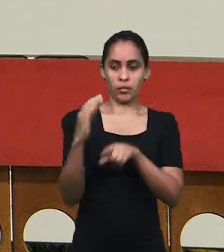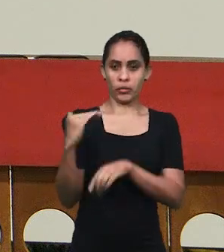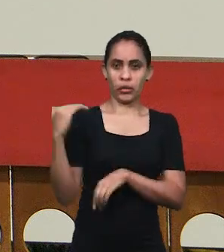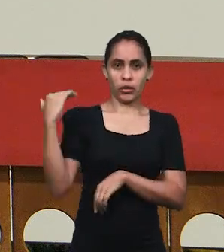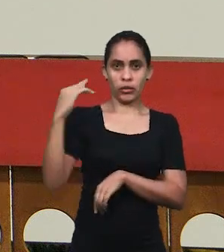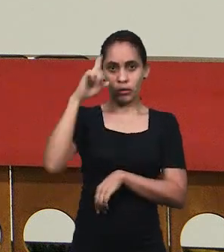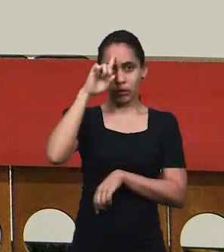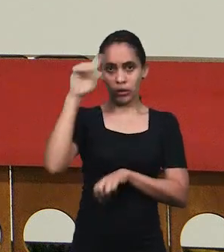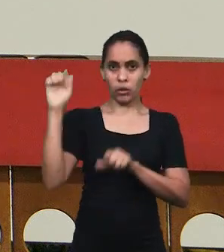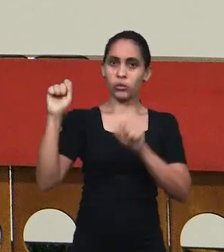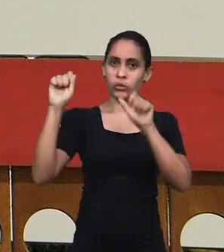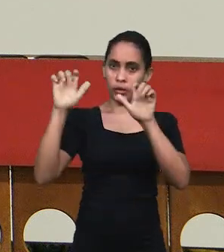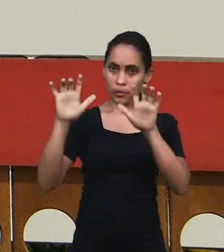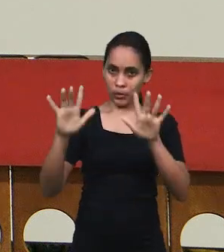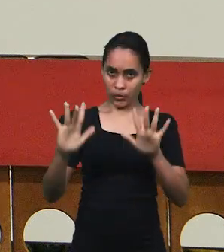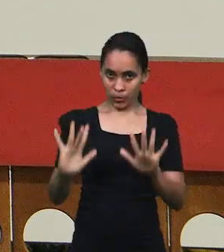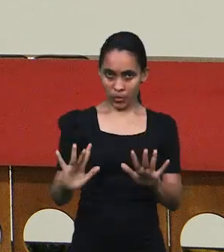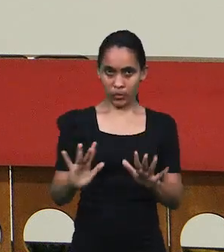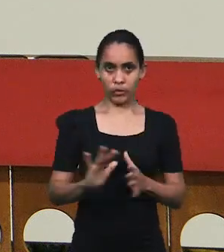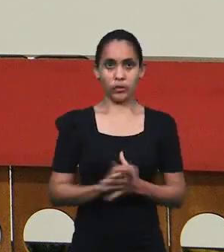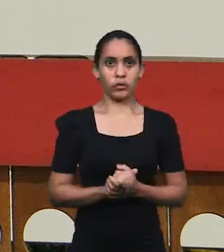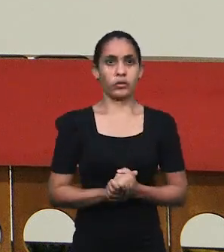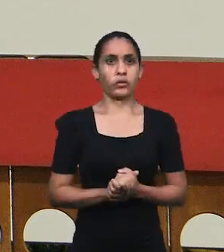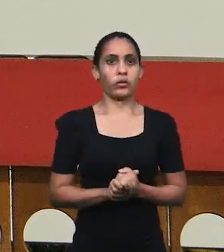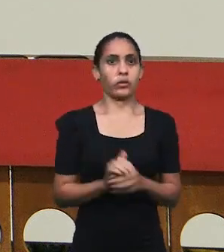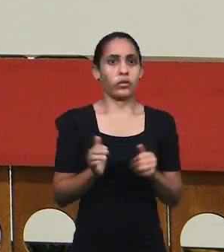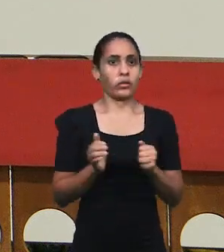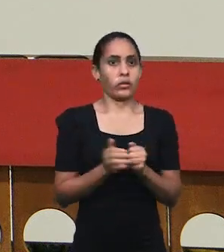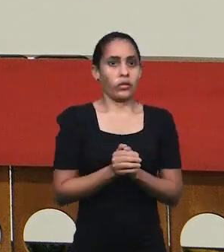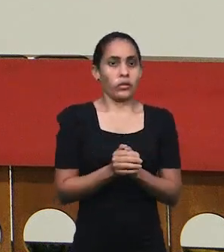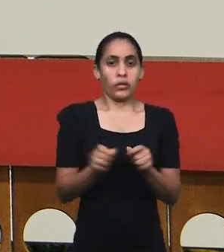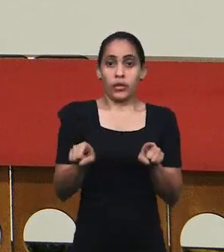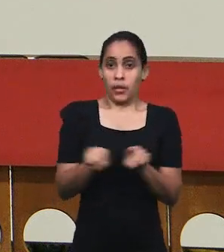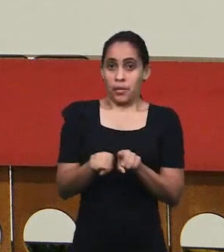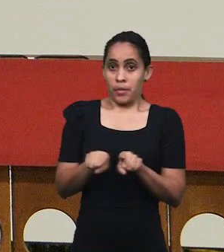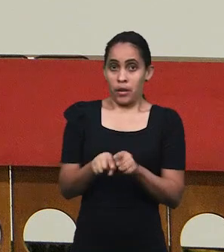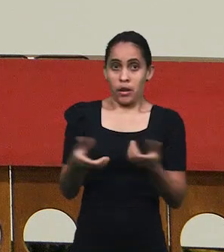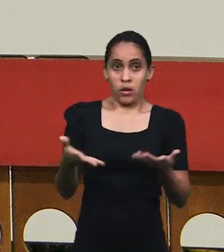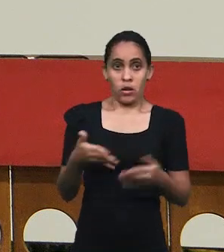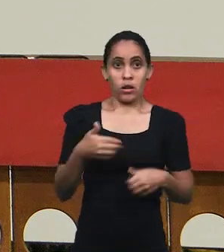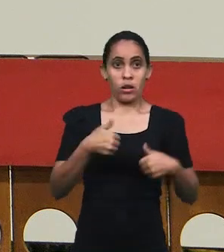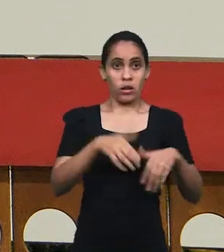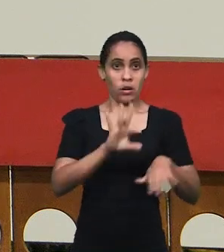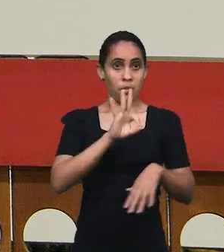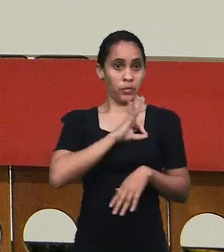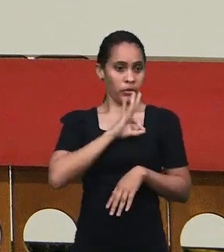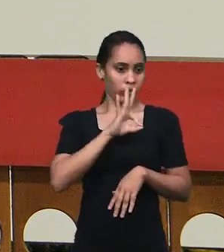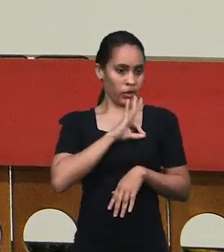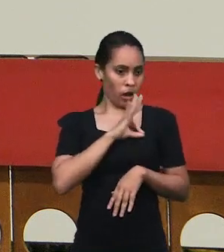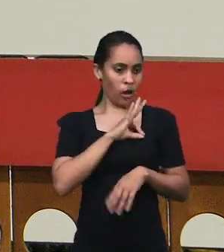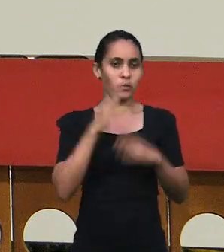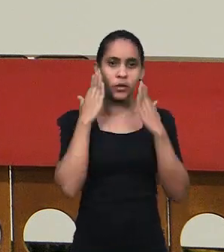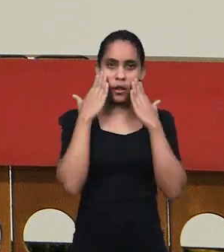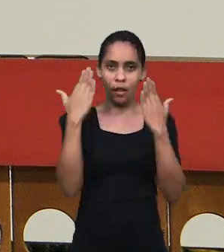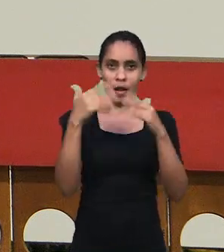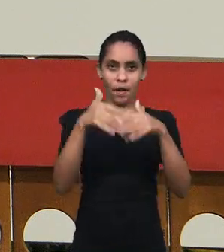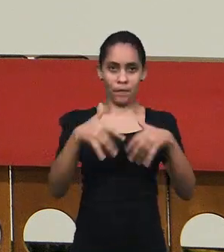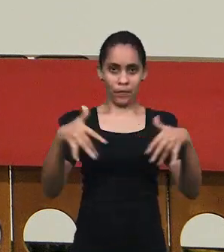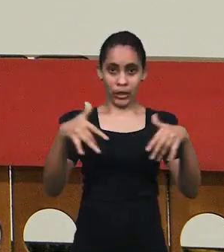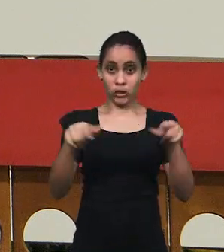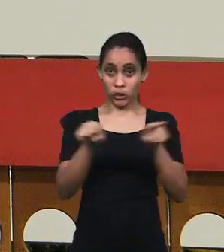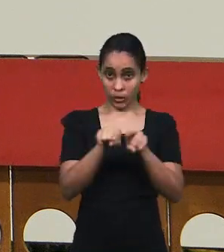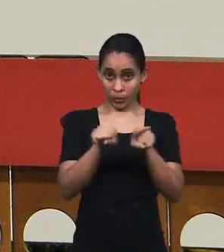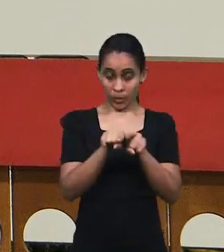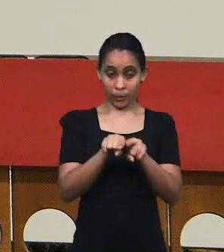Também o comandante do Batalhão de Polícia de Trânsito,